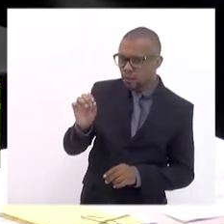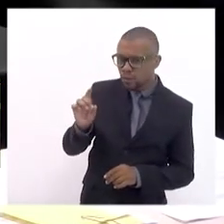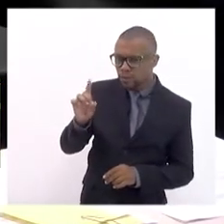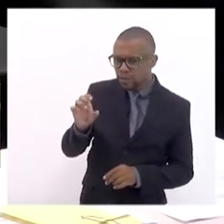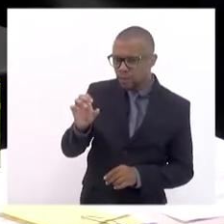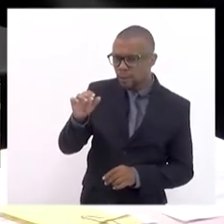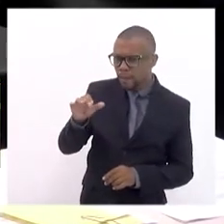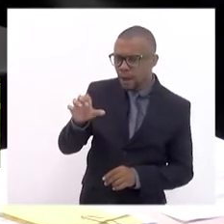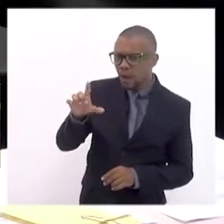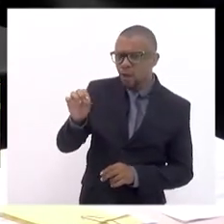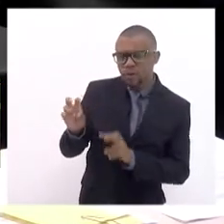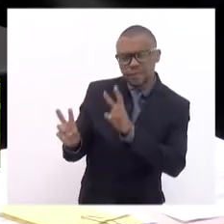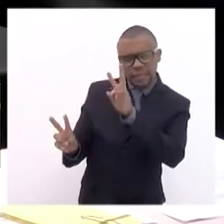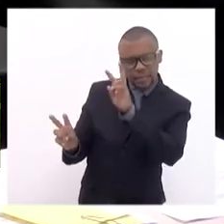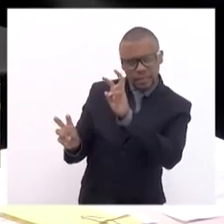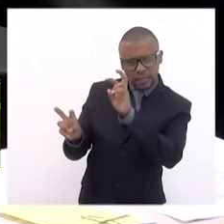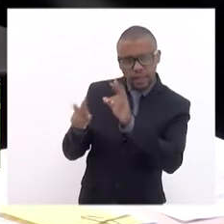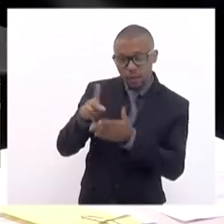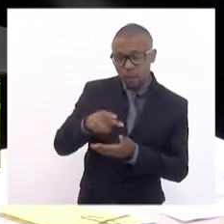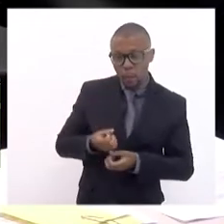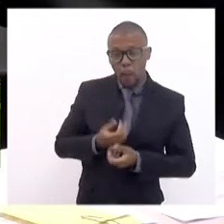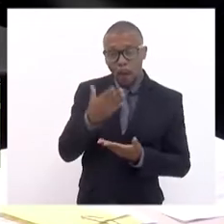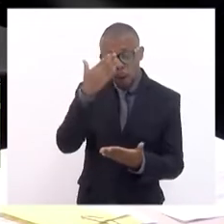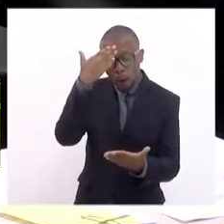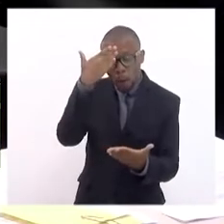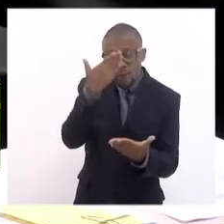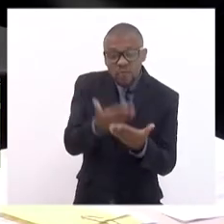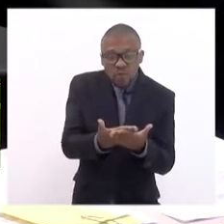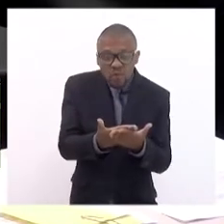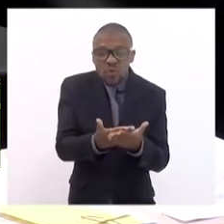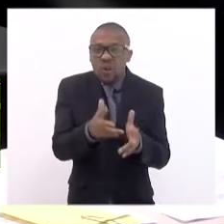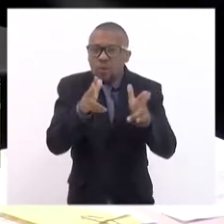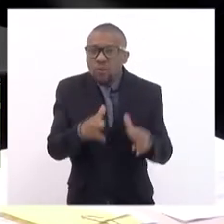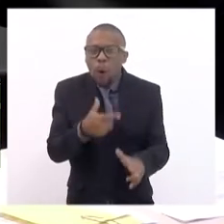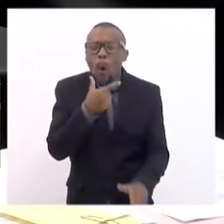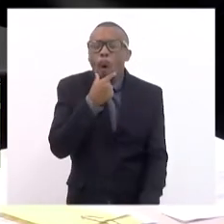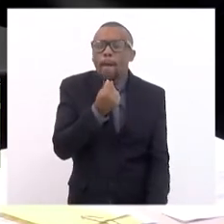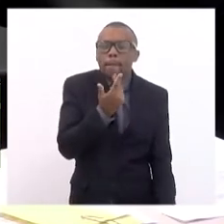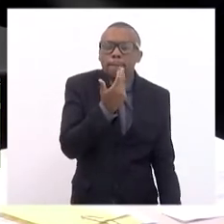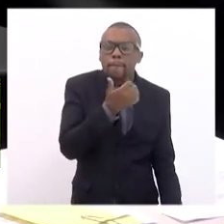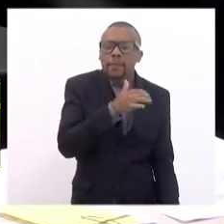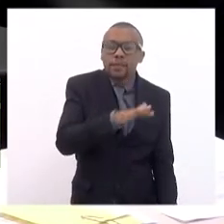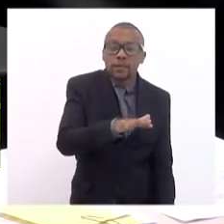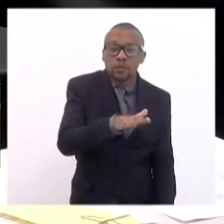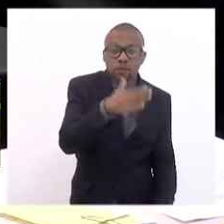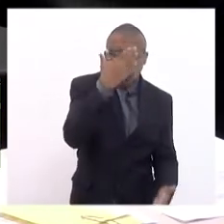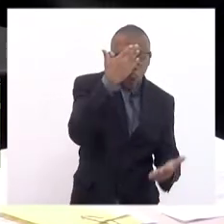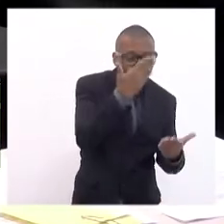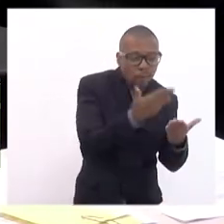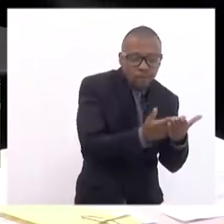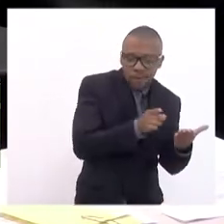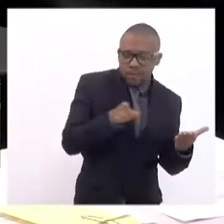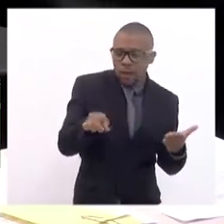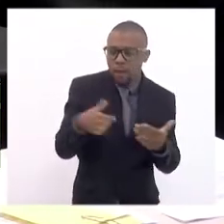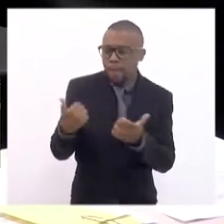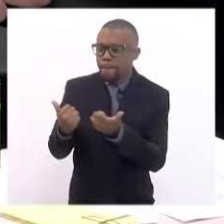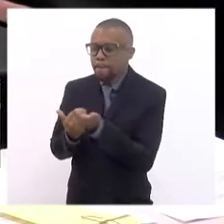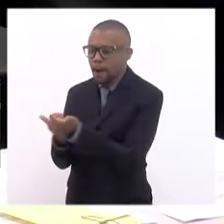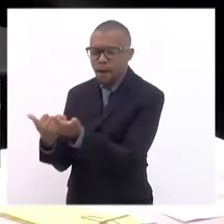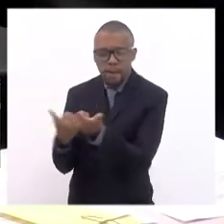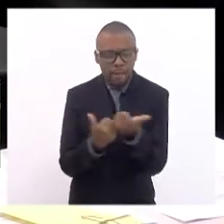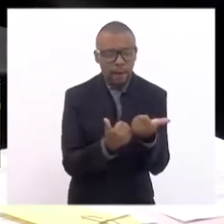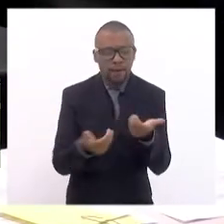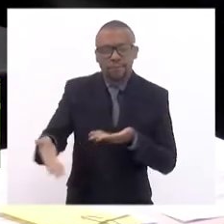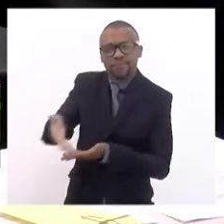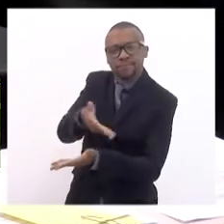né, em quem eu confio como um menino confia no outro menino. Então, eu acredito que nós possamos aqui sair com